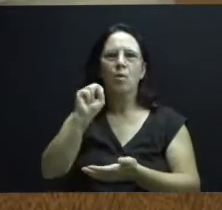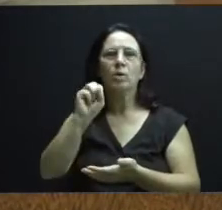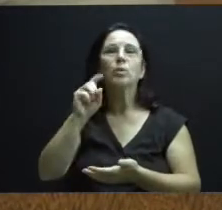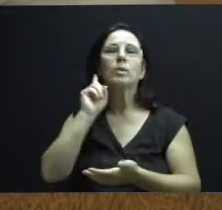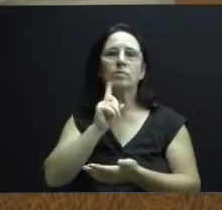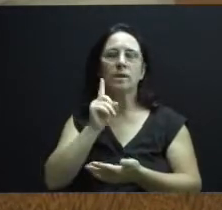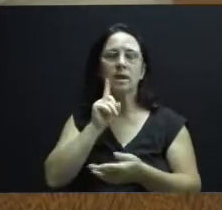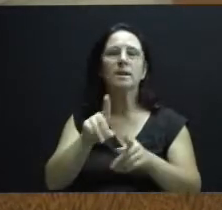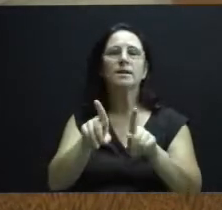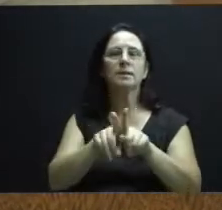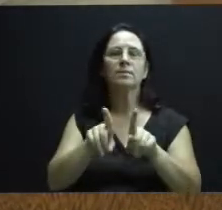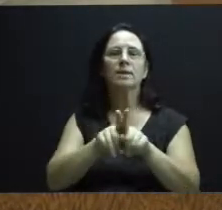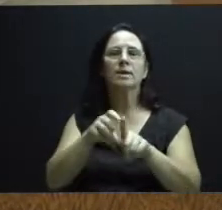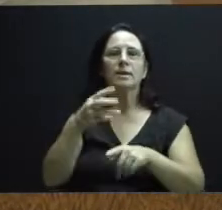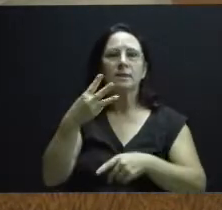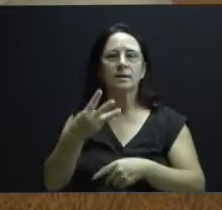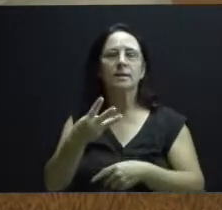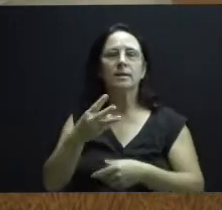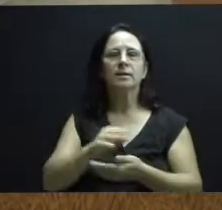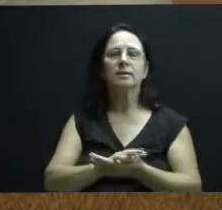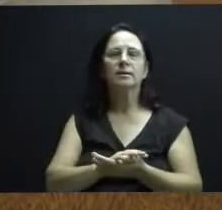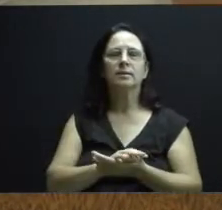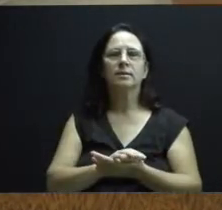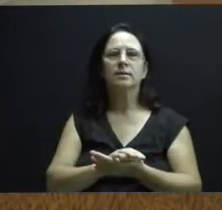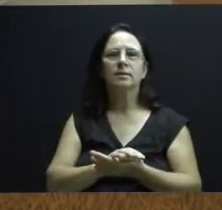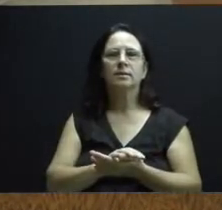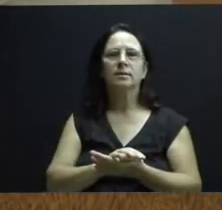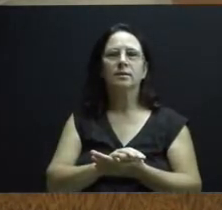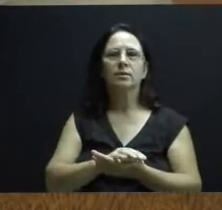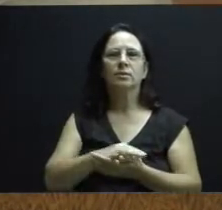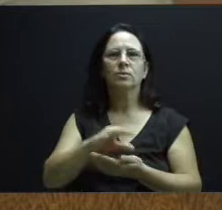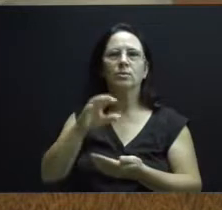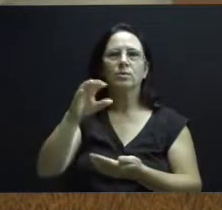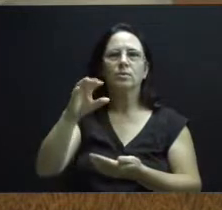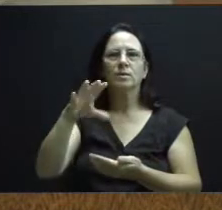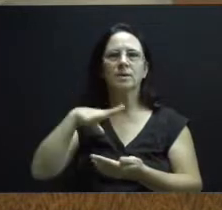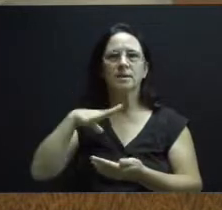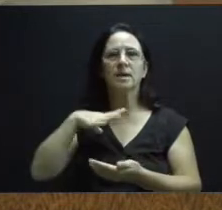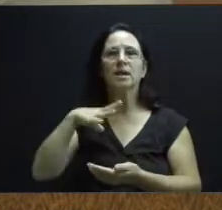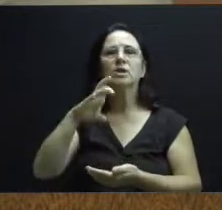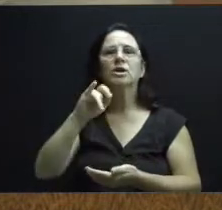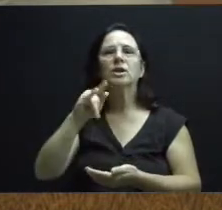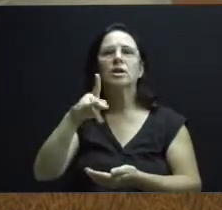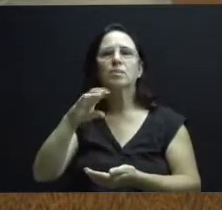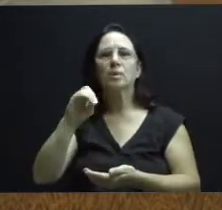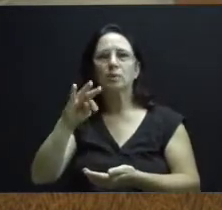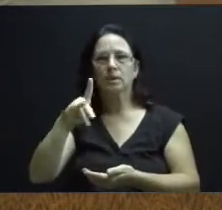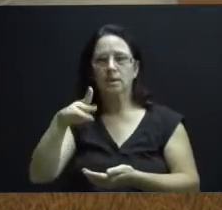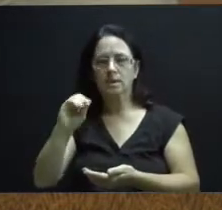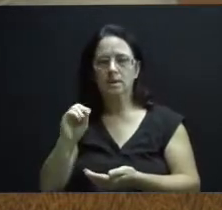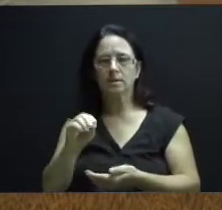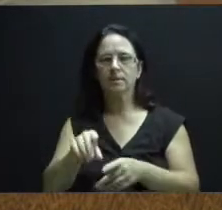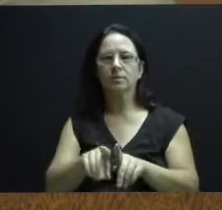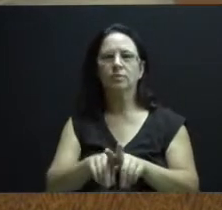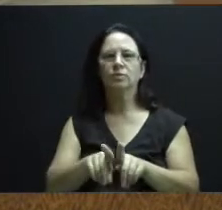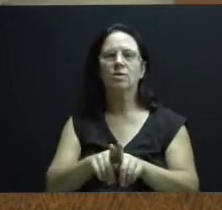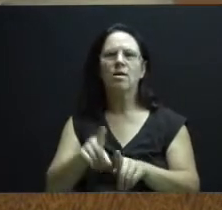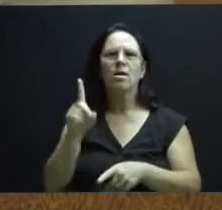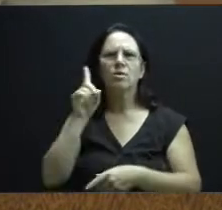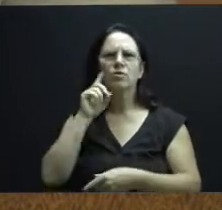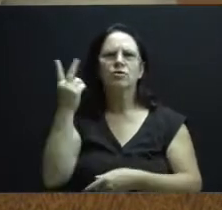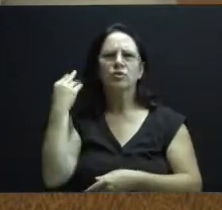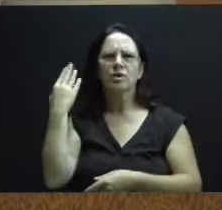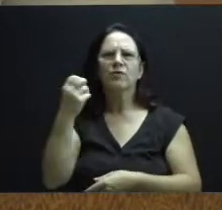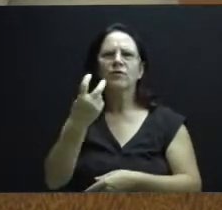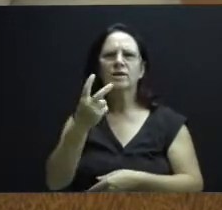três anos depois esses estados ainda sentem os impactos ambientais já em 25 de janeiro